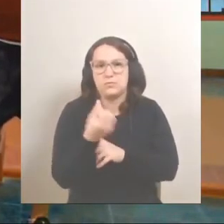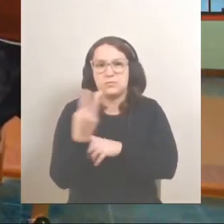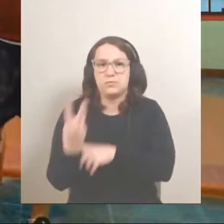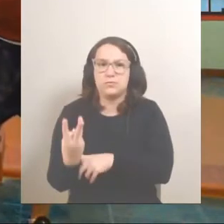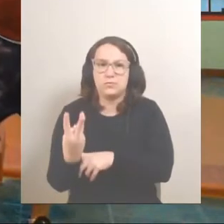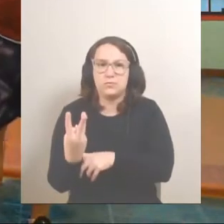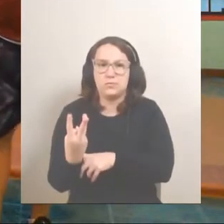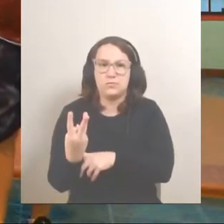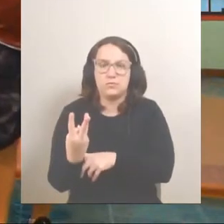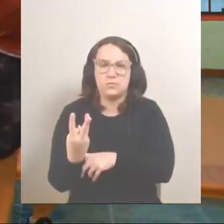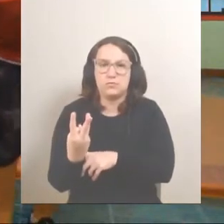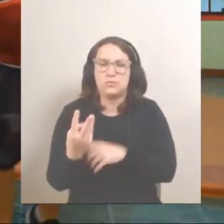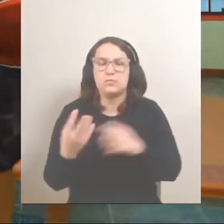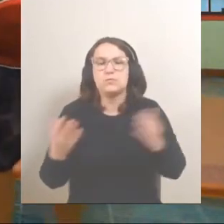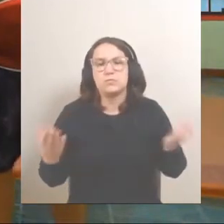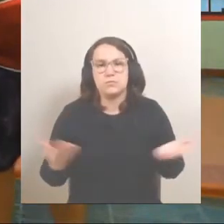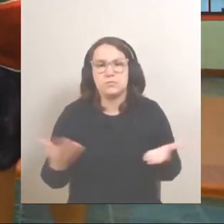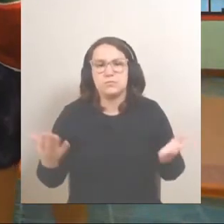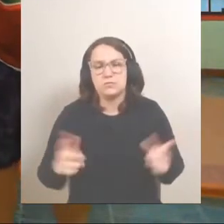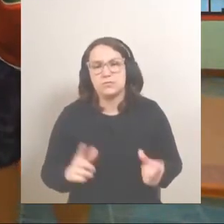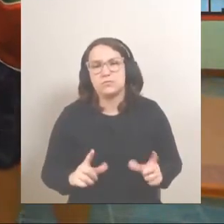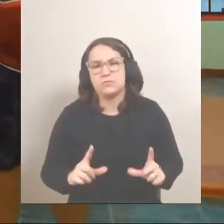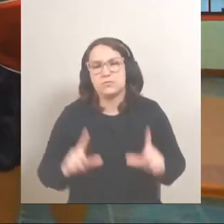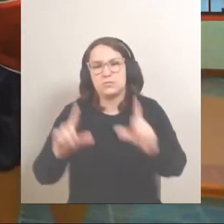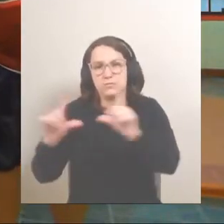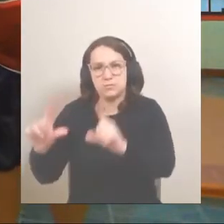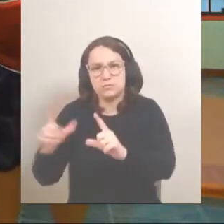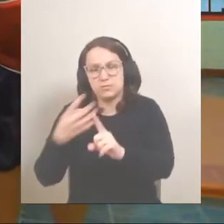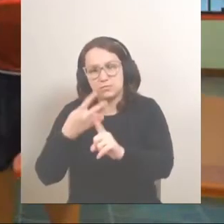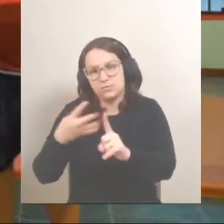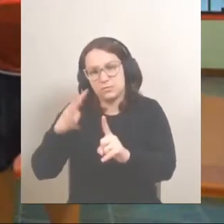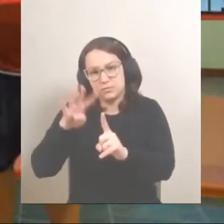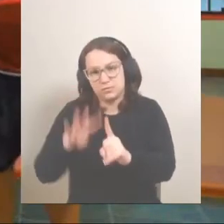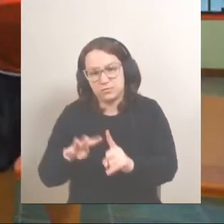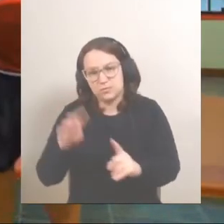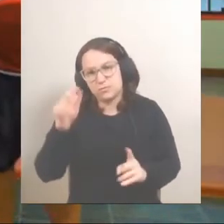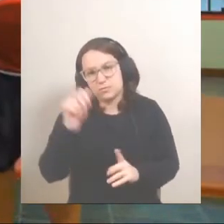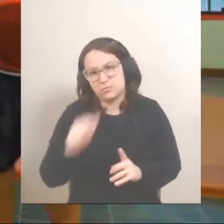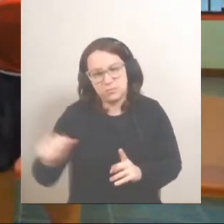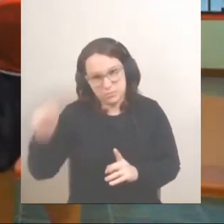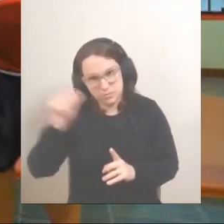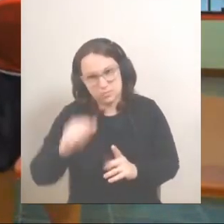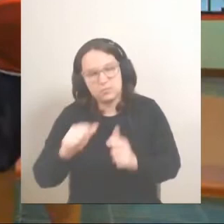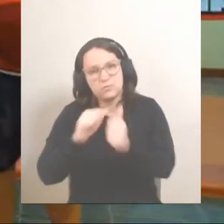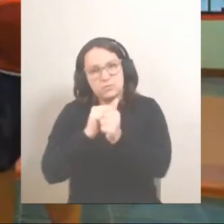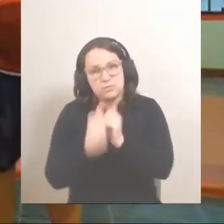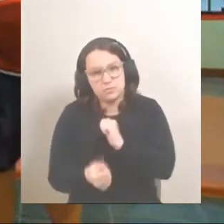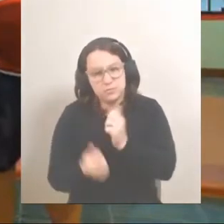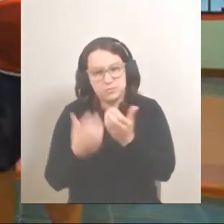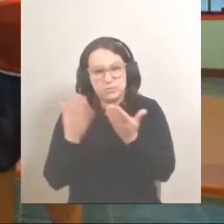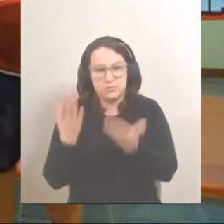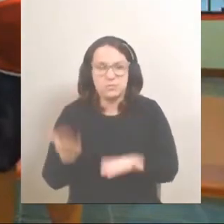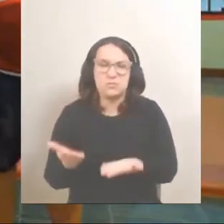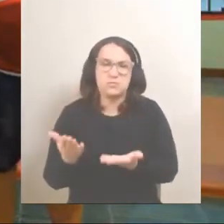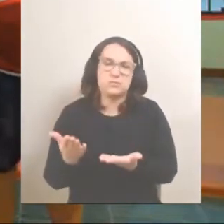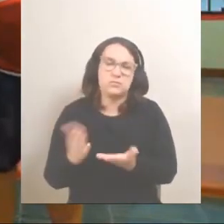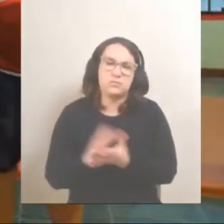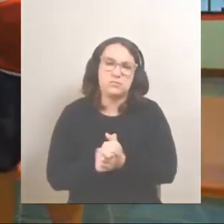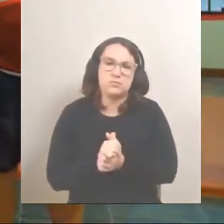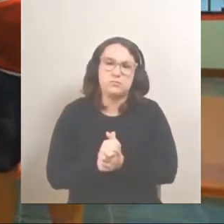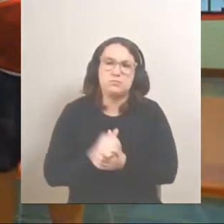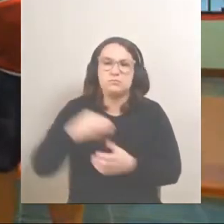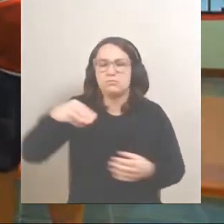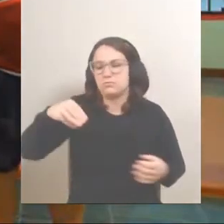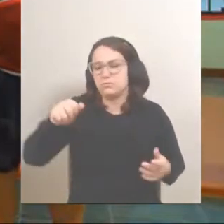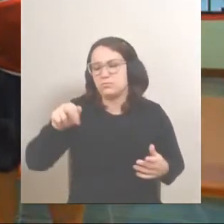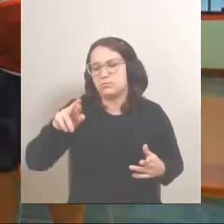63. Nesse momento, recebendo a homenagem, a Associação Atlético Açucena, aqui pelo